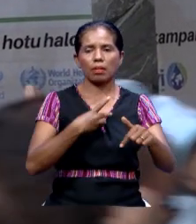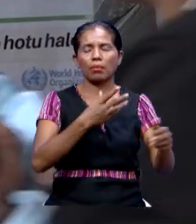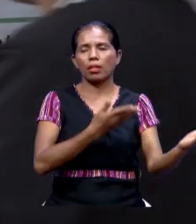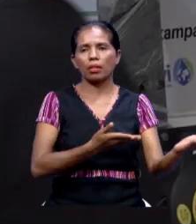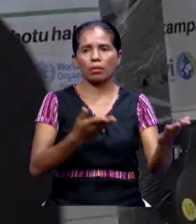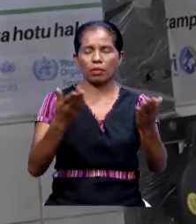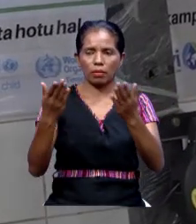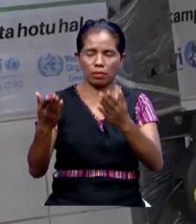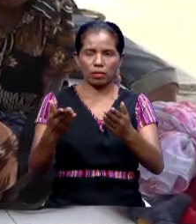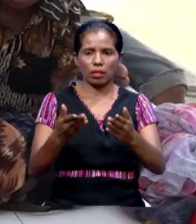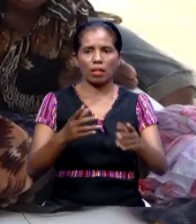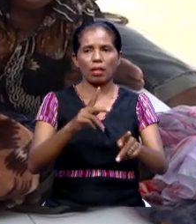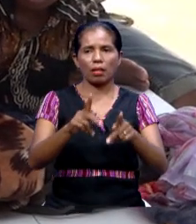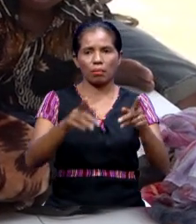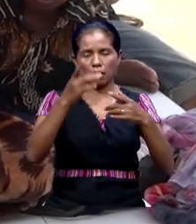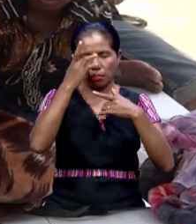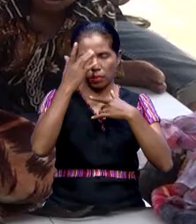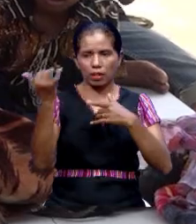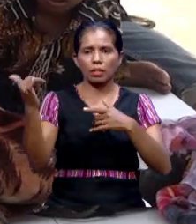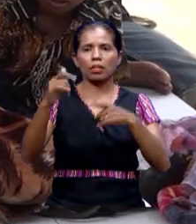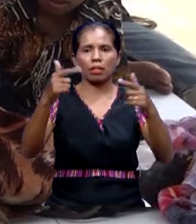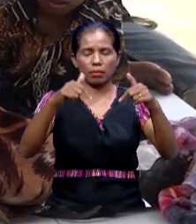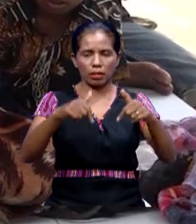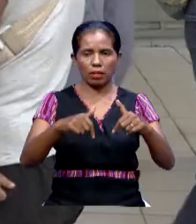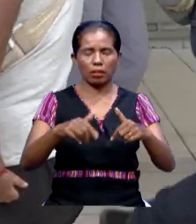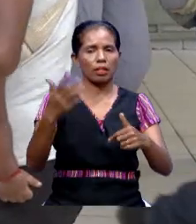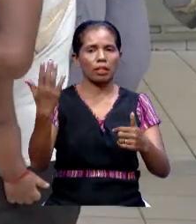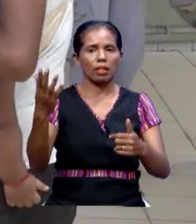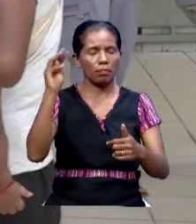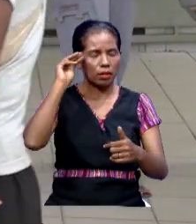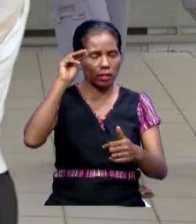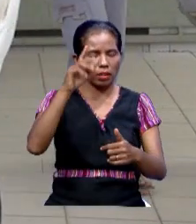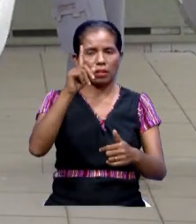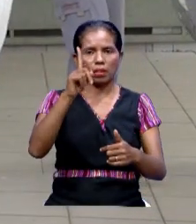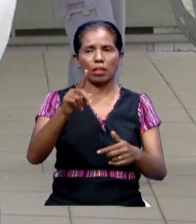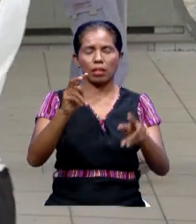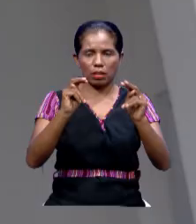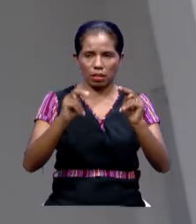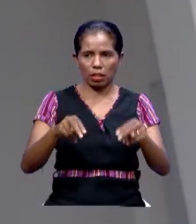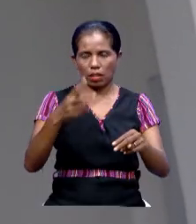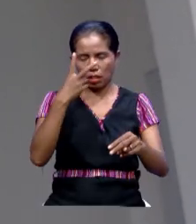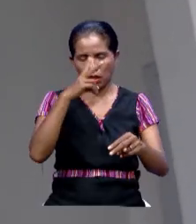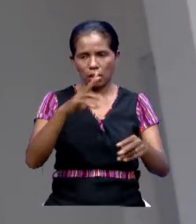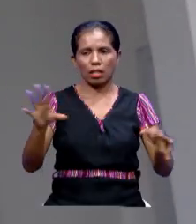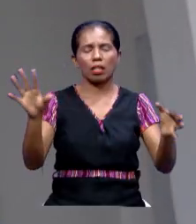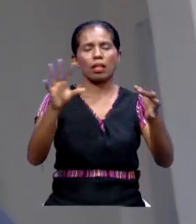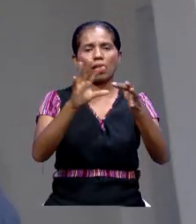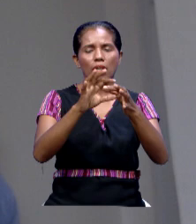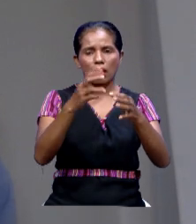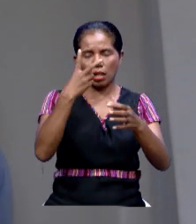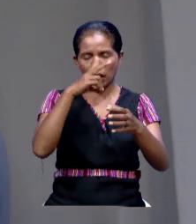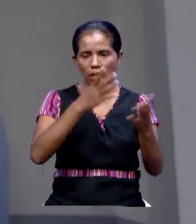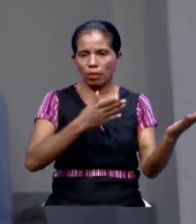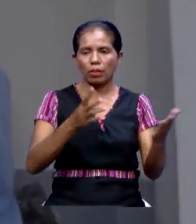ba, mora sira mai. Então, ia ministério ira ne bema tem que tomar conta ba, liga ahi, lori be